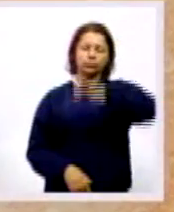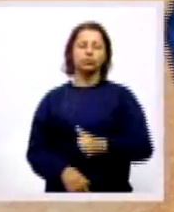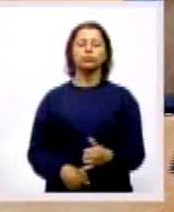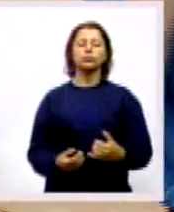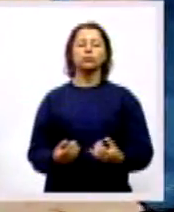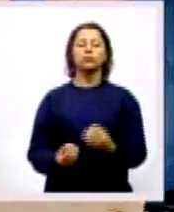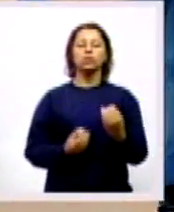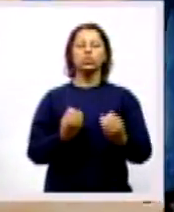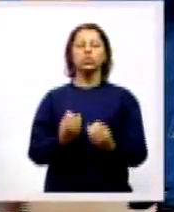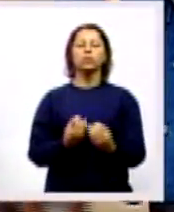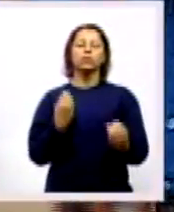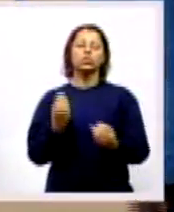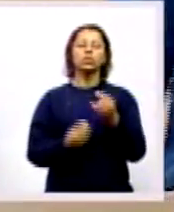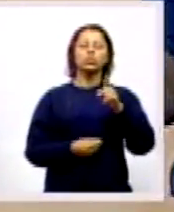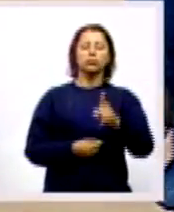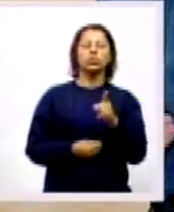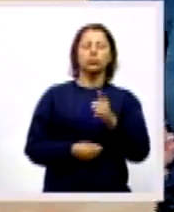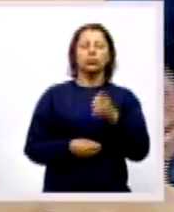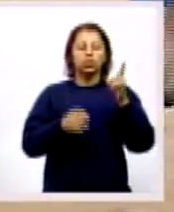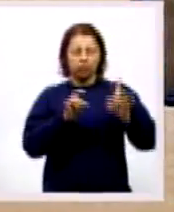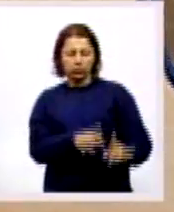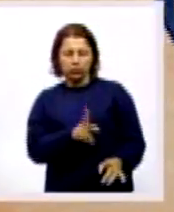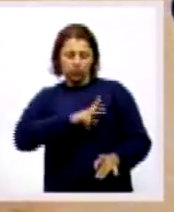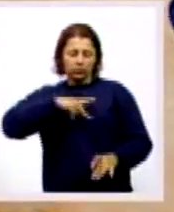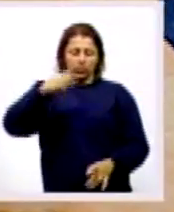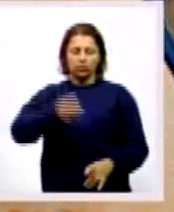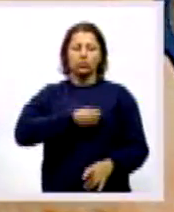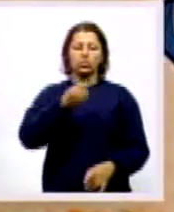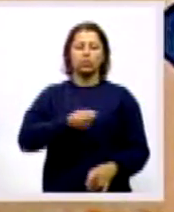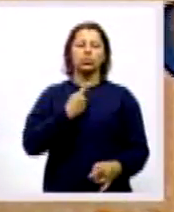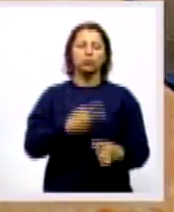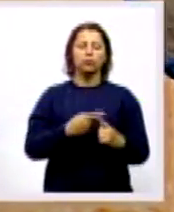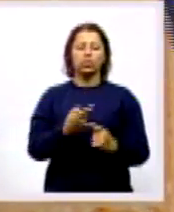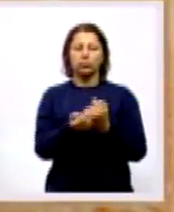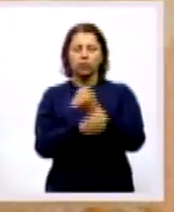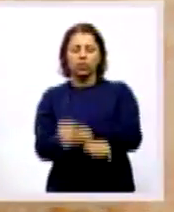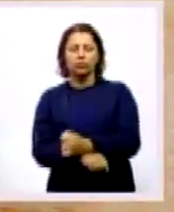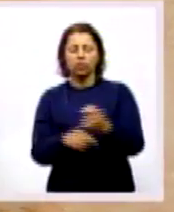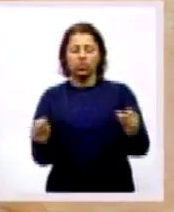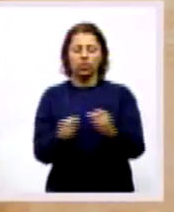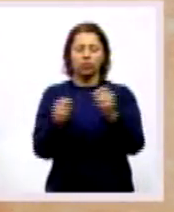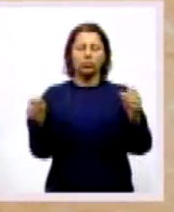Como você tantas vezes deixou de vencer na vida porque você se prendeu em mesquinharias.